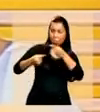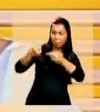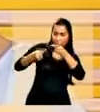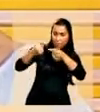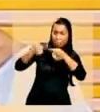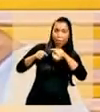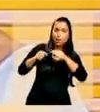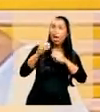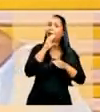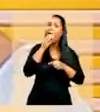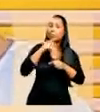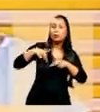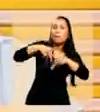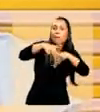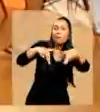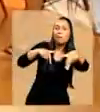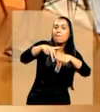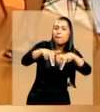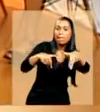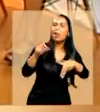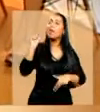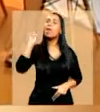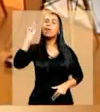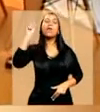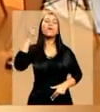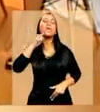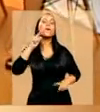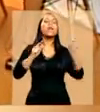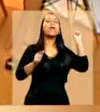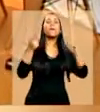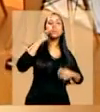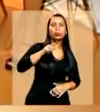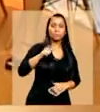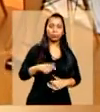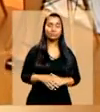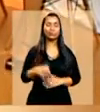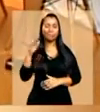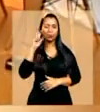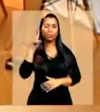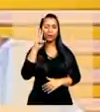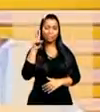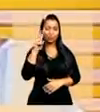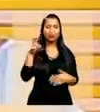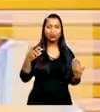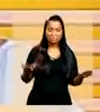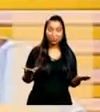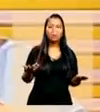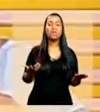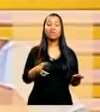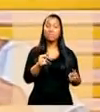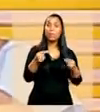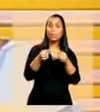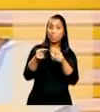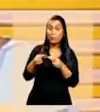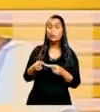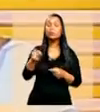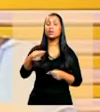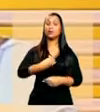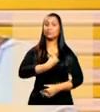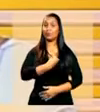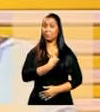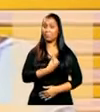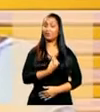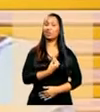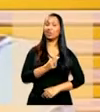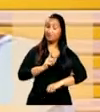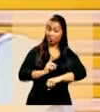apostar corrida. Quem é o mais rápido? Eu sou o mais rápido, então histórias nessa linha. Eu escolho histórias que vão de acordo com o que eles